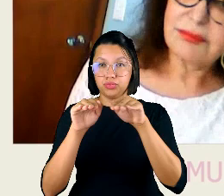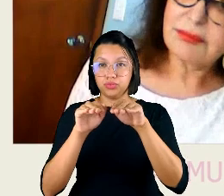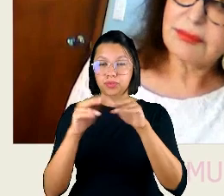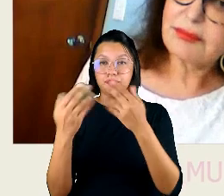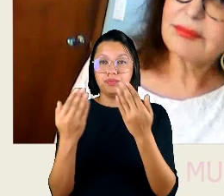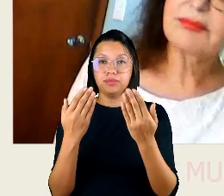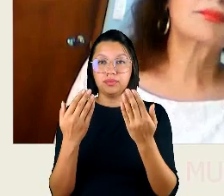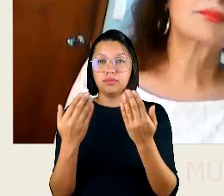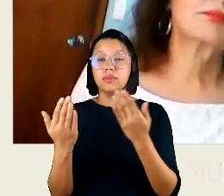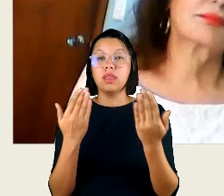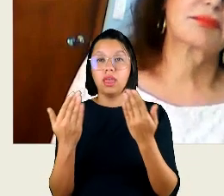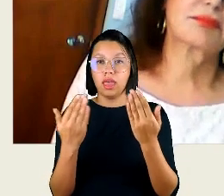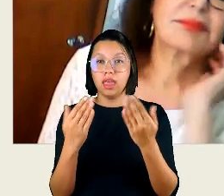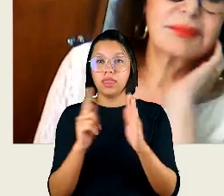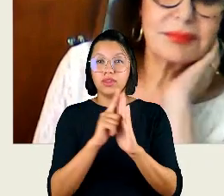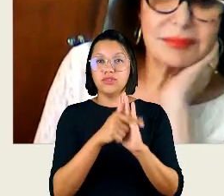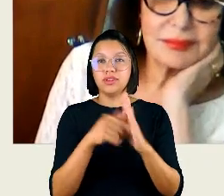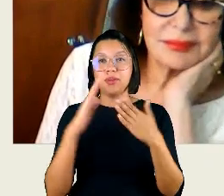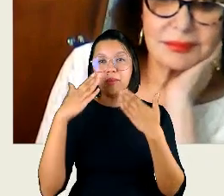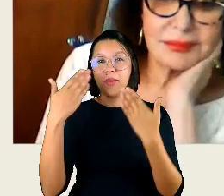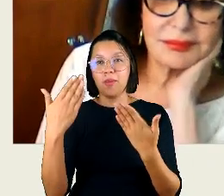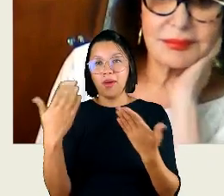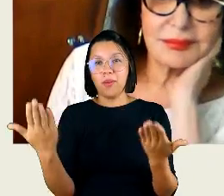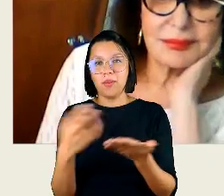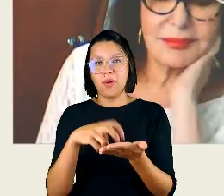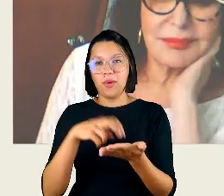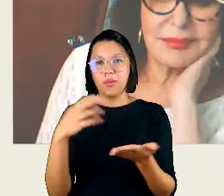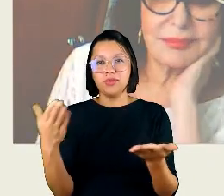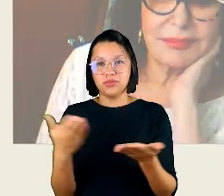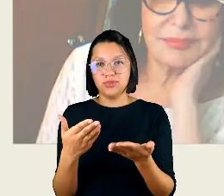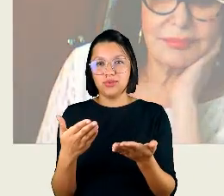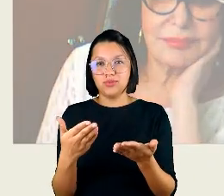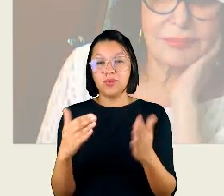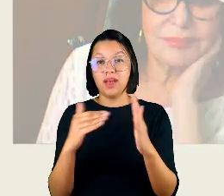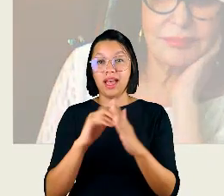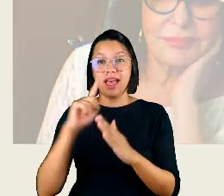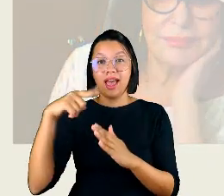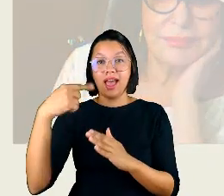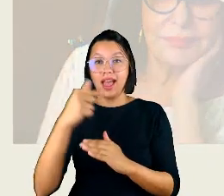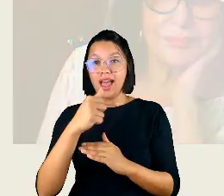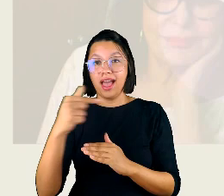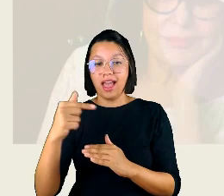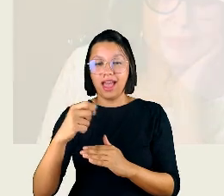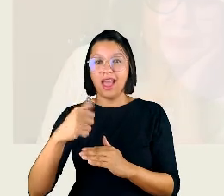Então, muito obrigada pela manhã de hoje e até a próxima semana, às 17 horas.